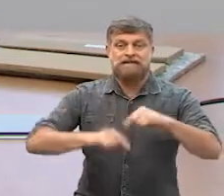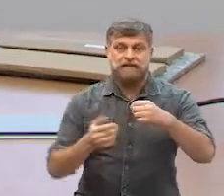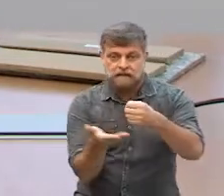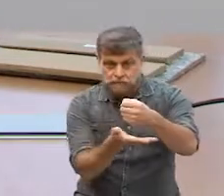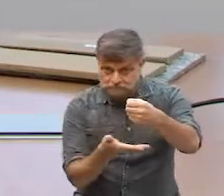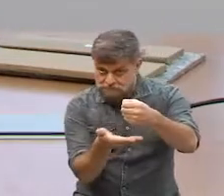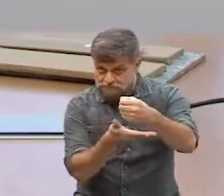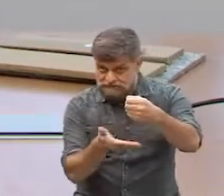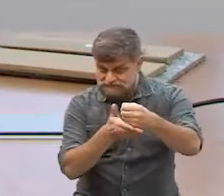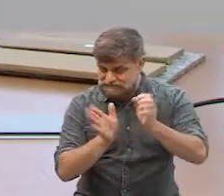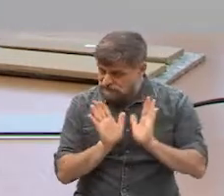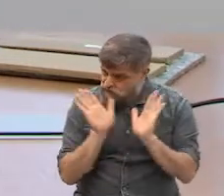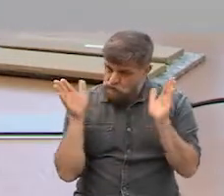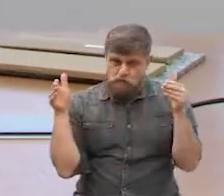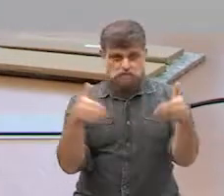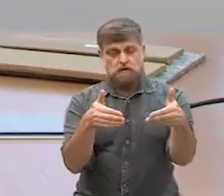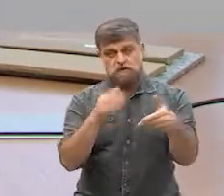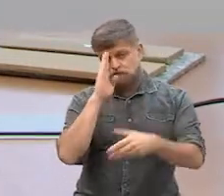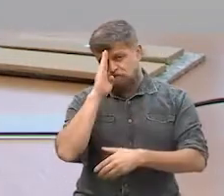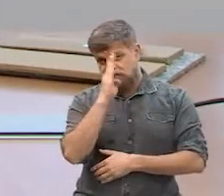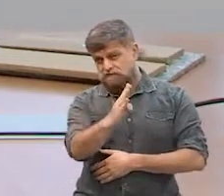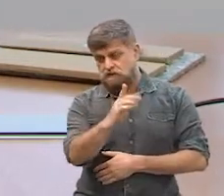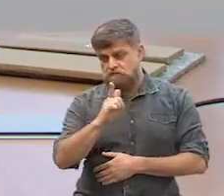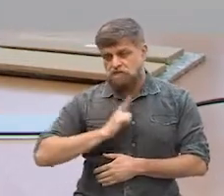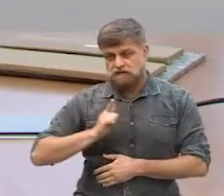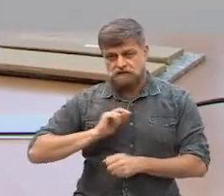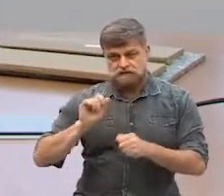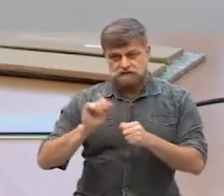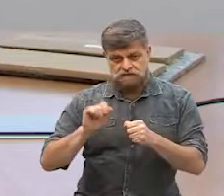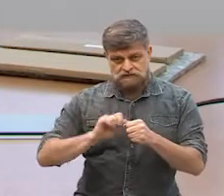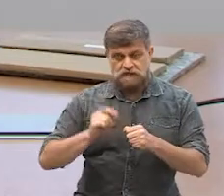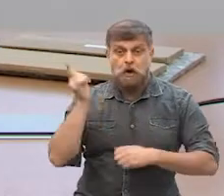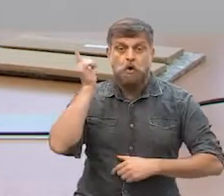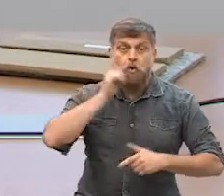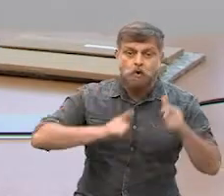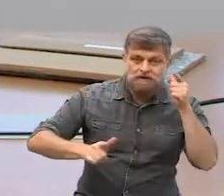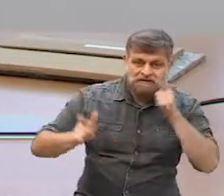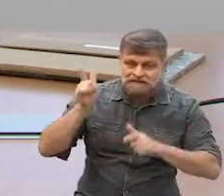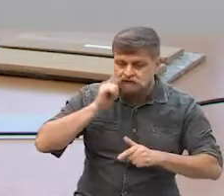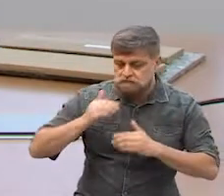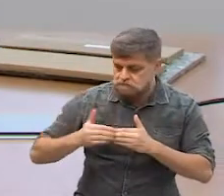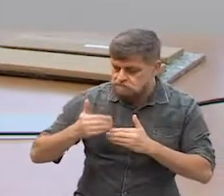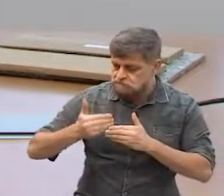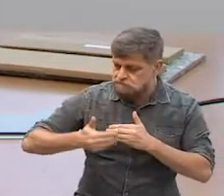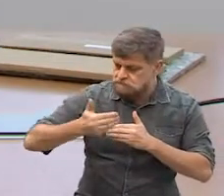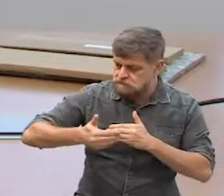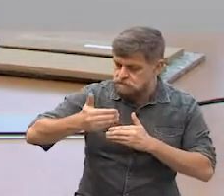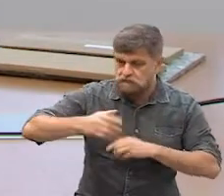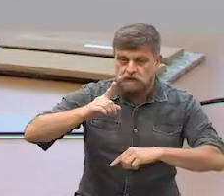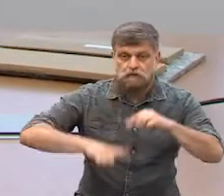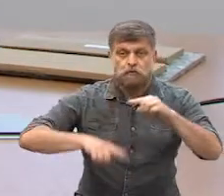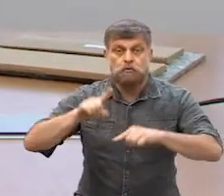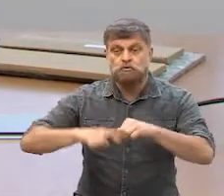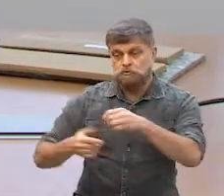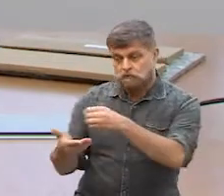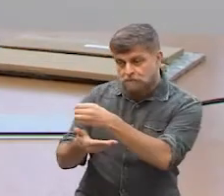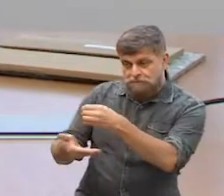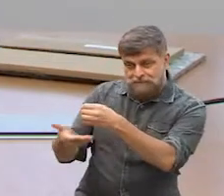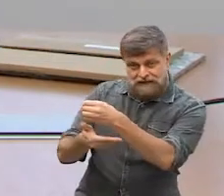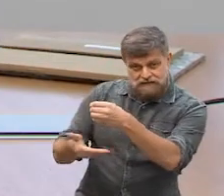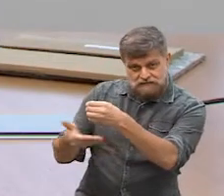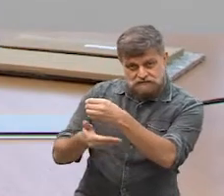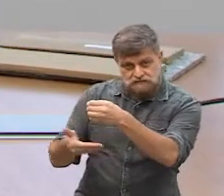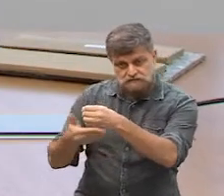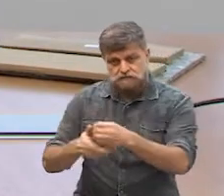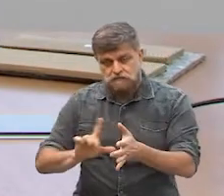o foco principal era esse realmente, você verticalizar e conseguir, a partir daí, ter o produto base, né, nossa